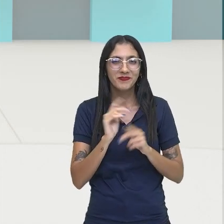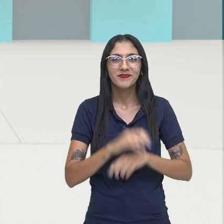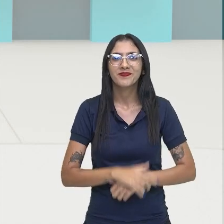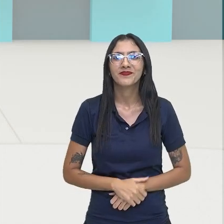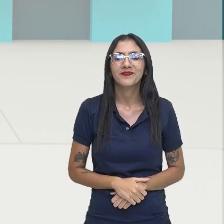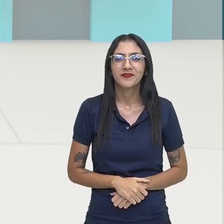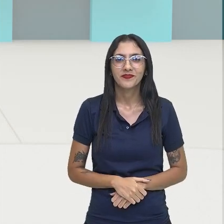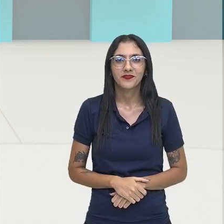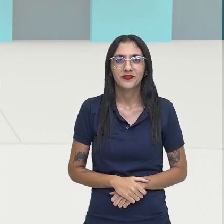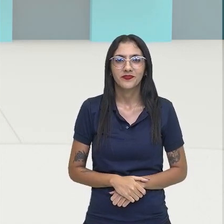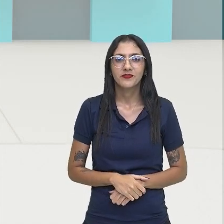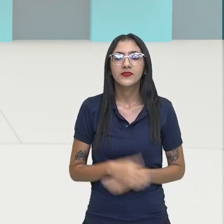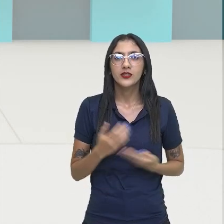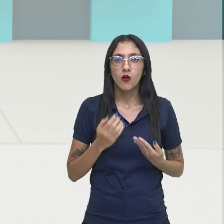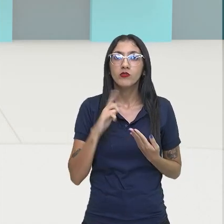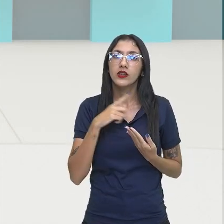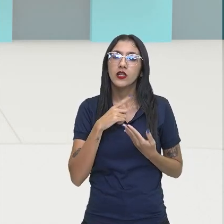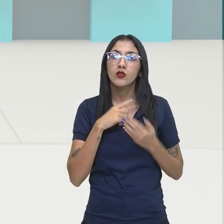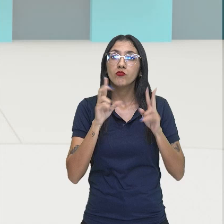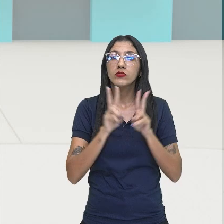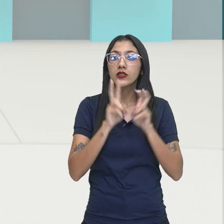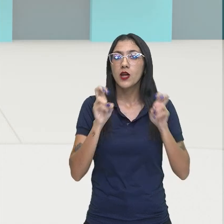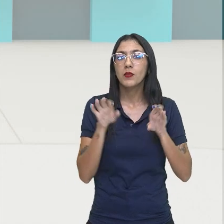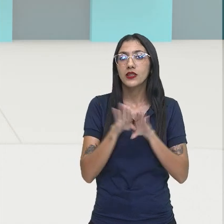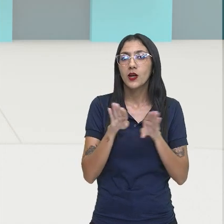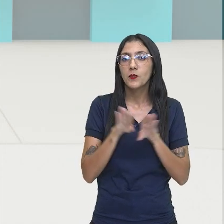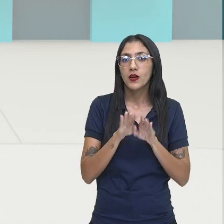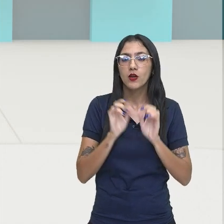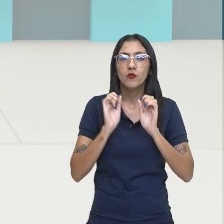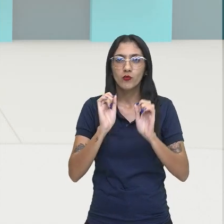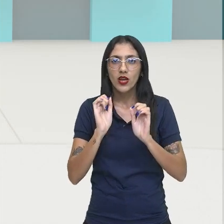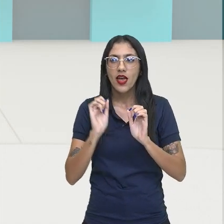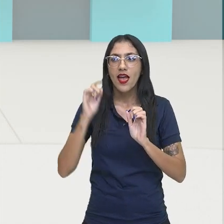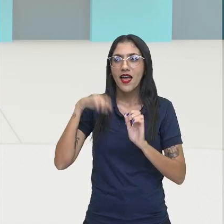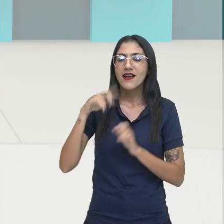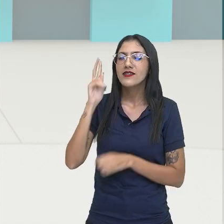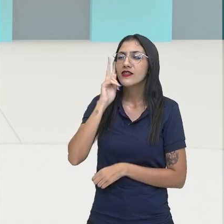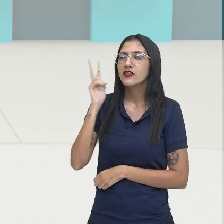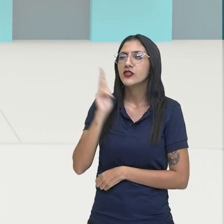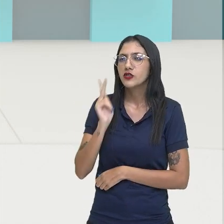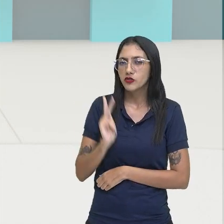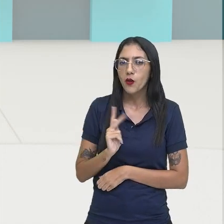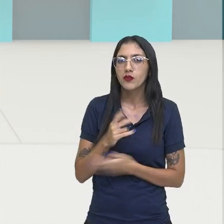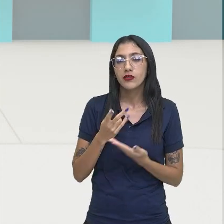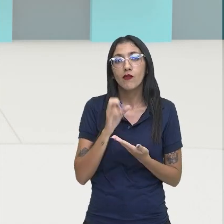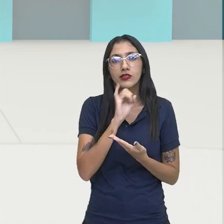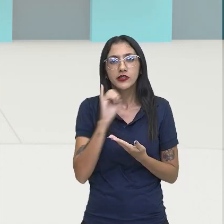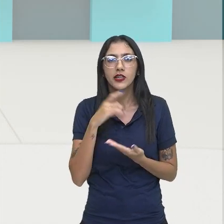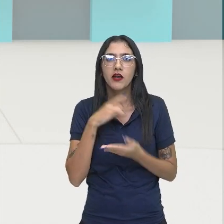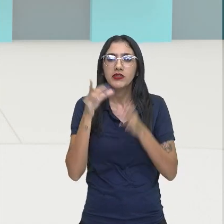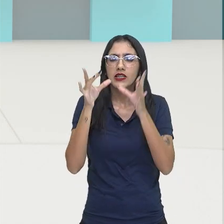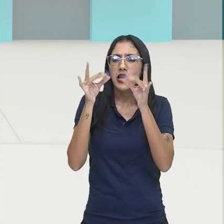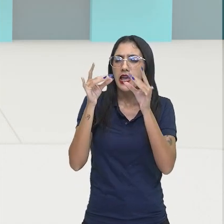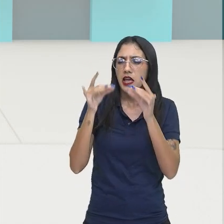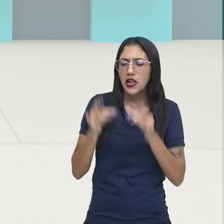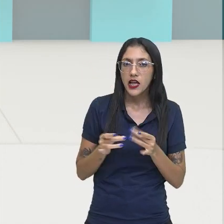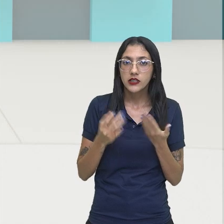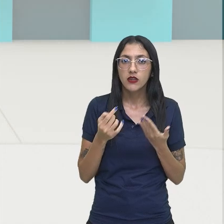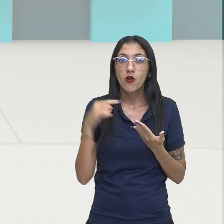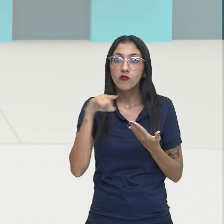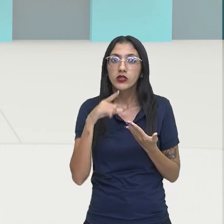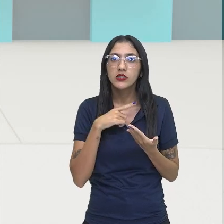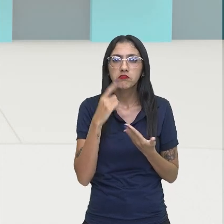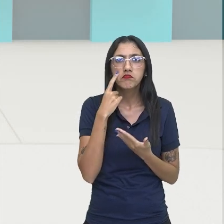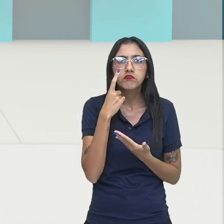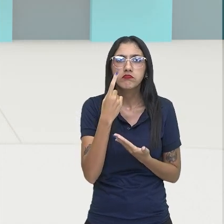E claro, eu vou ter um enredo, que é o enredo, a história a ser contada. Então, se eu fosse falar aqui o que aconteceu, vocês teriam a história